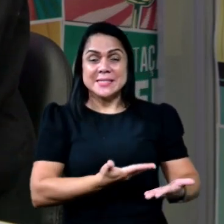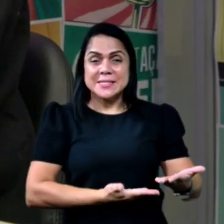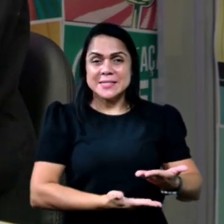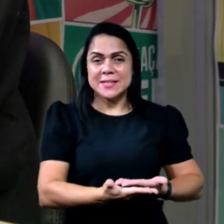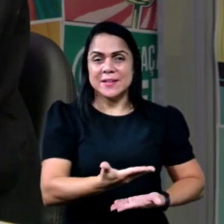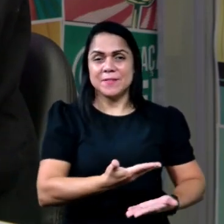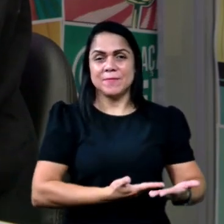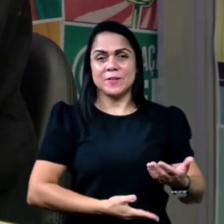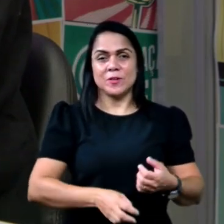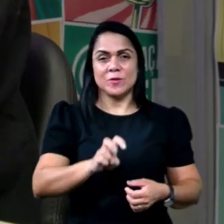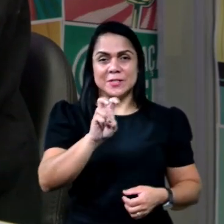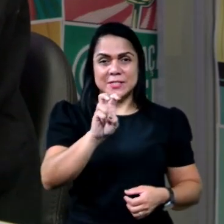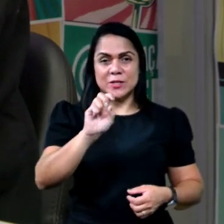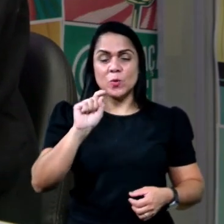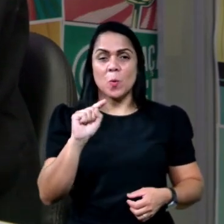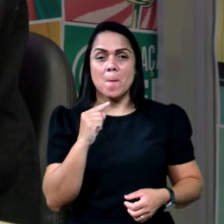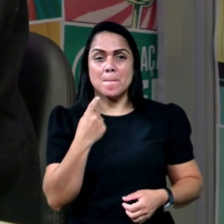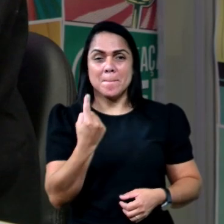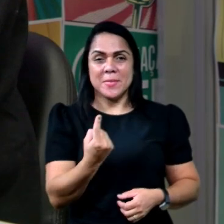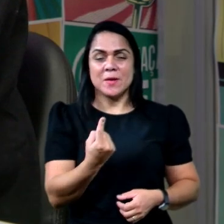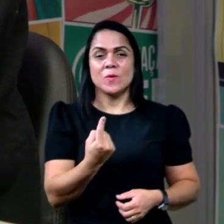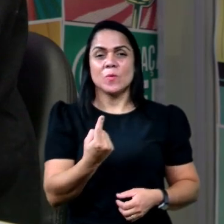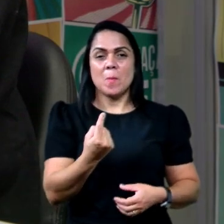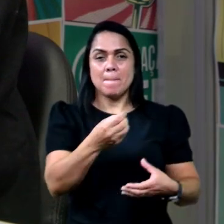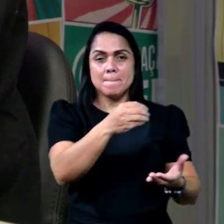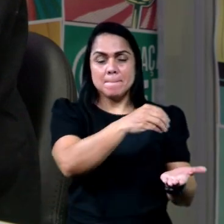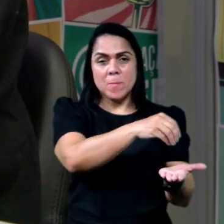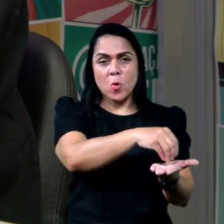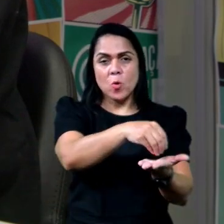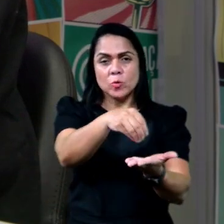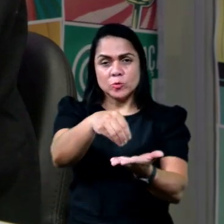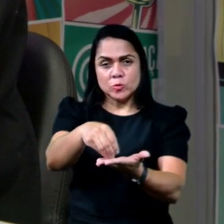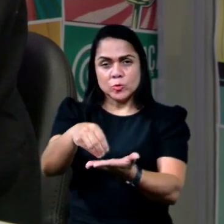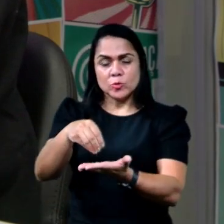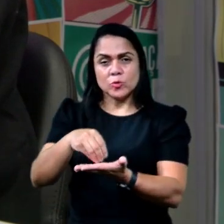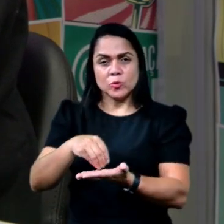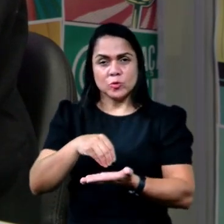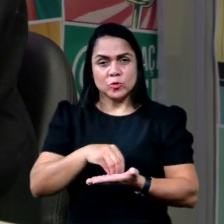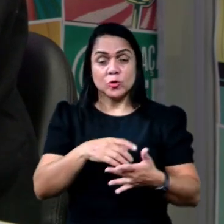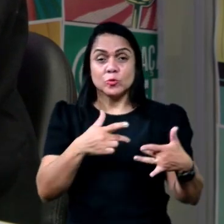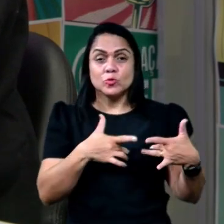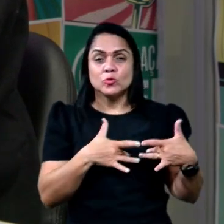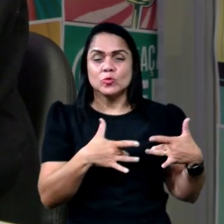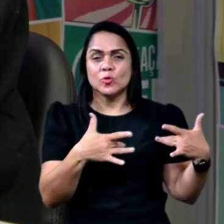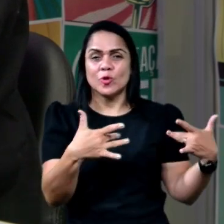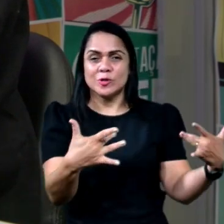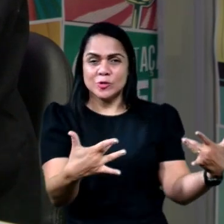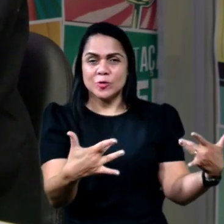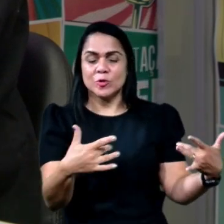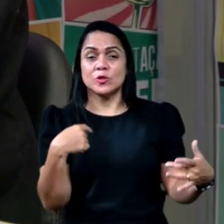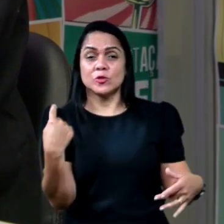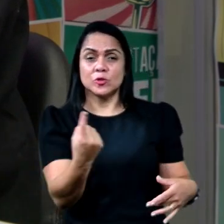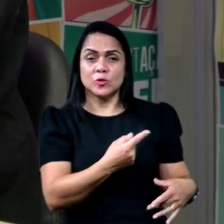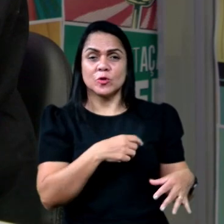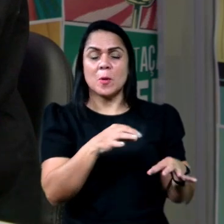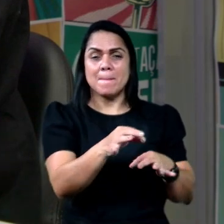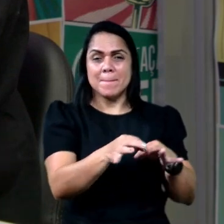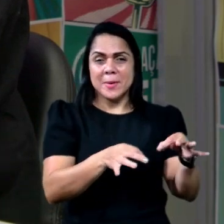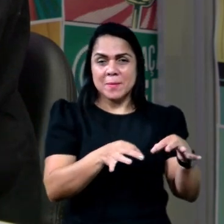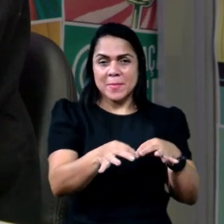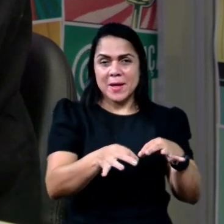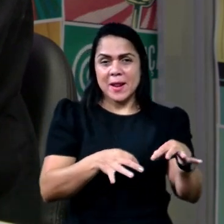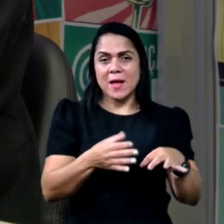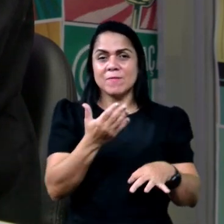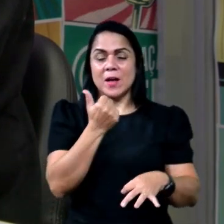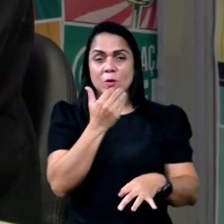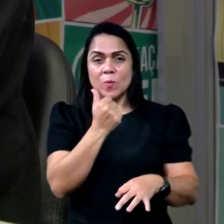5.000 porções, era todo feito com doações, a gente preparava a merenda para os meninos